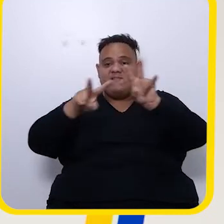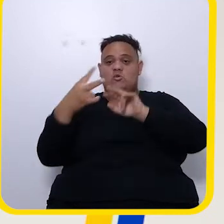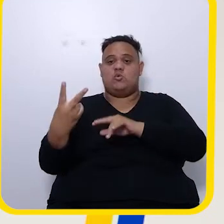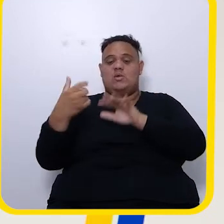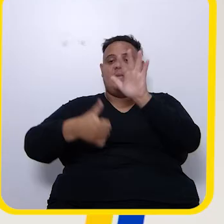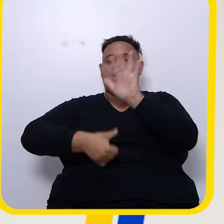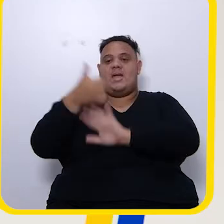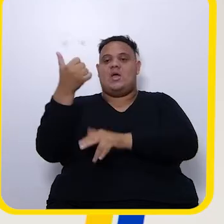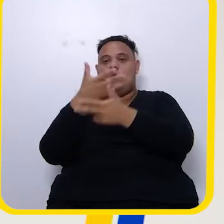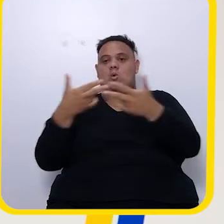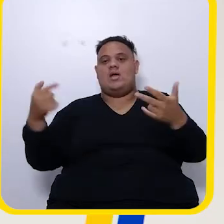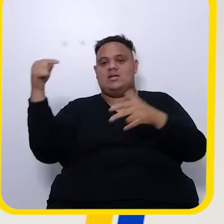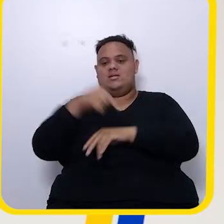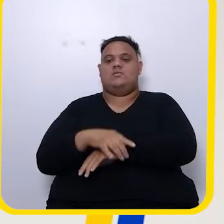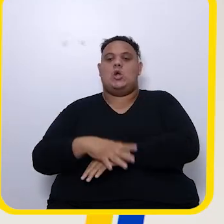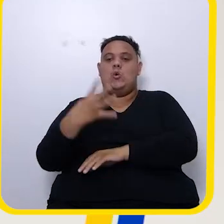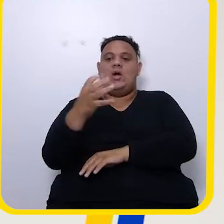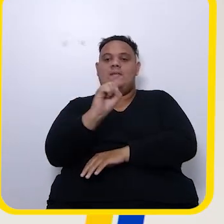primeiros termos aqui,